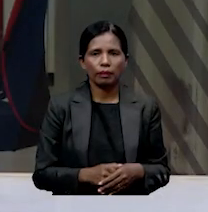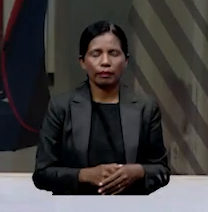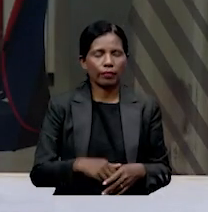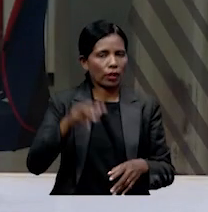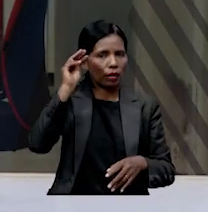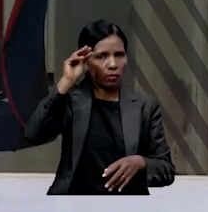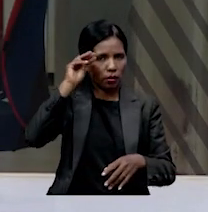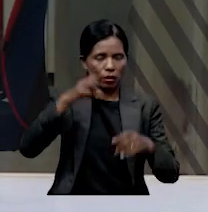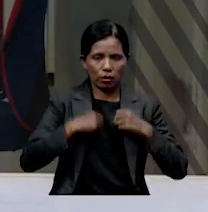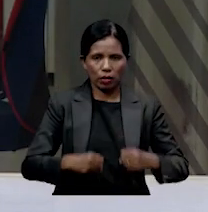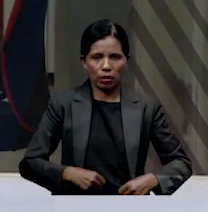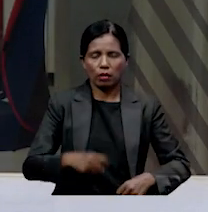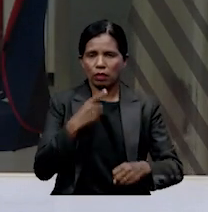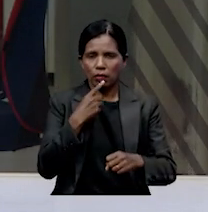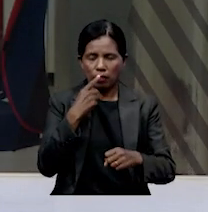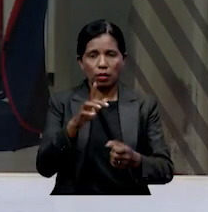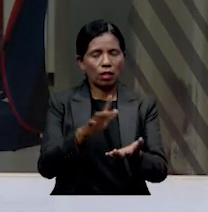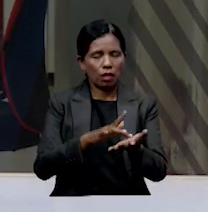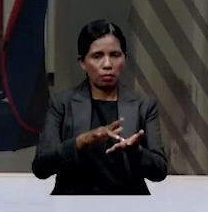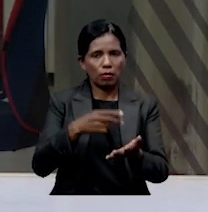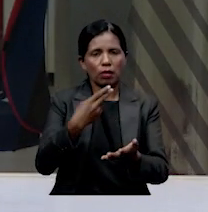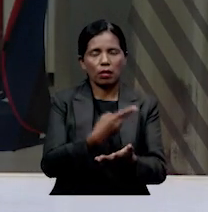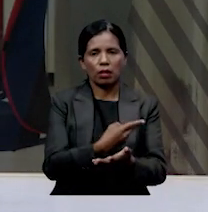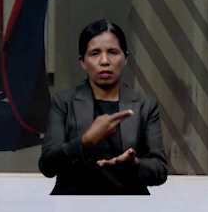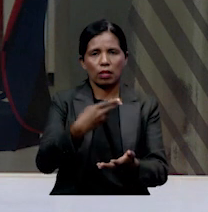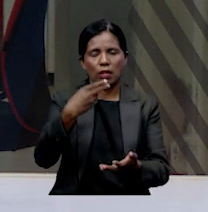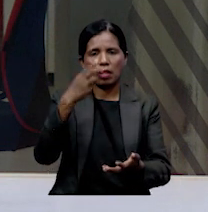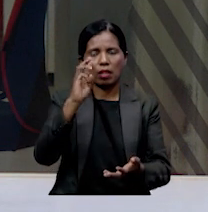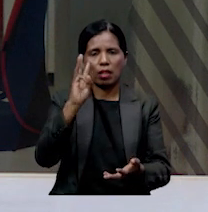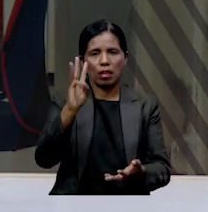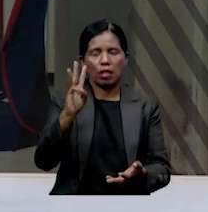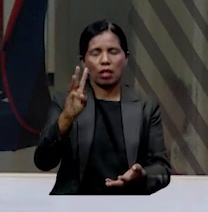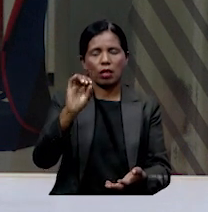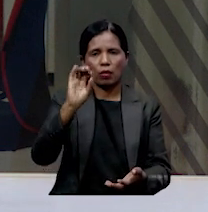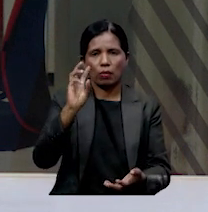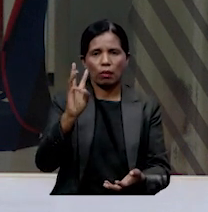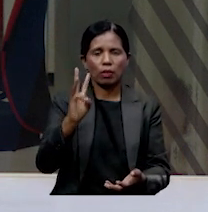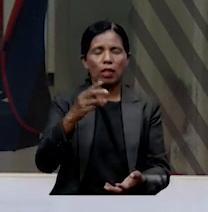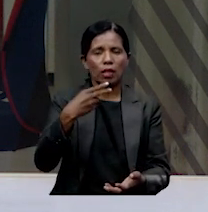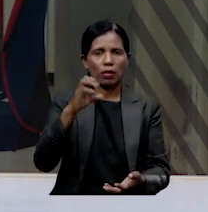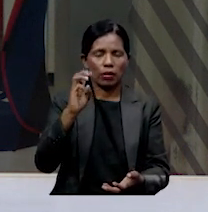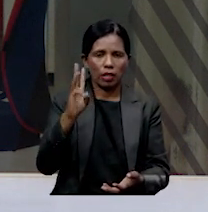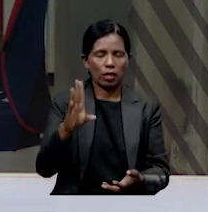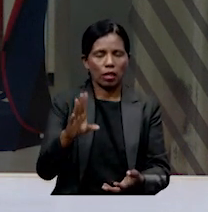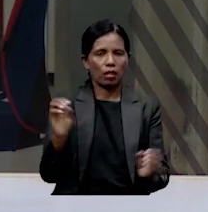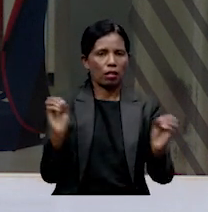Ministério Saúde considera Aimoro Carvalho se haver hijo Kalin ilegal.